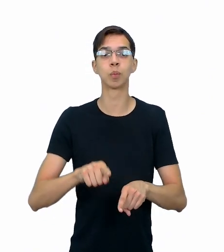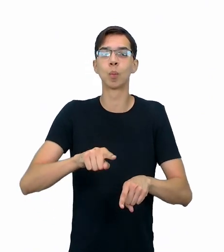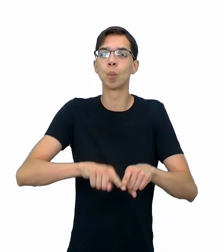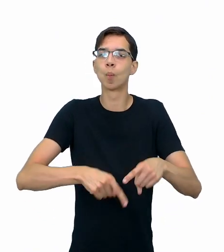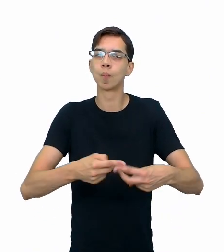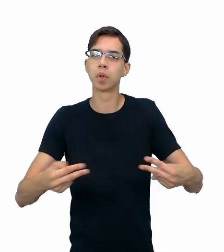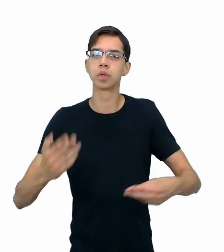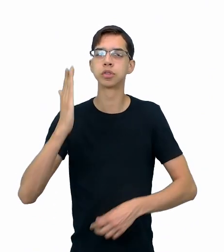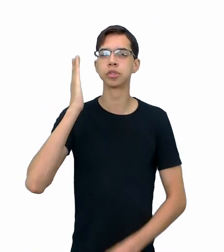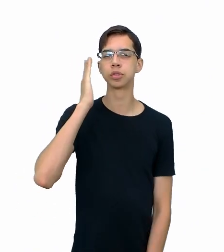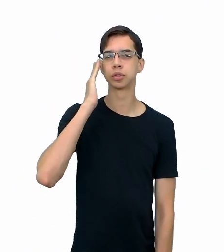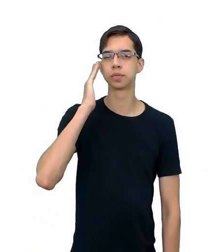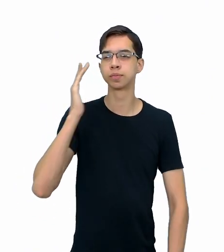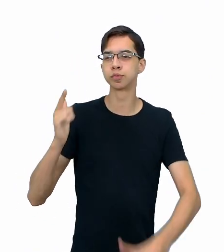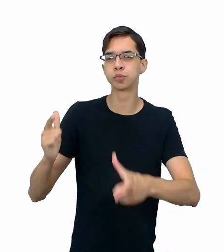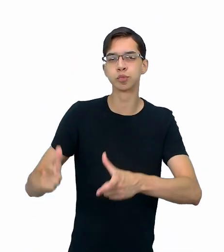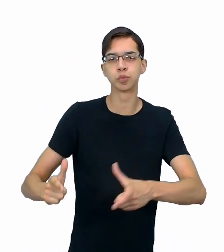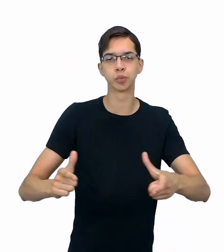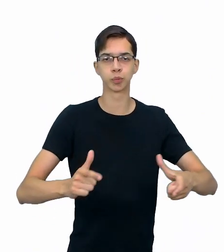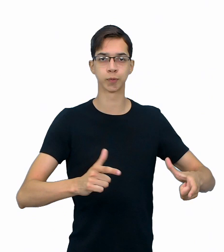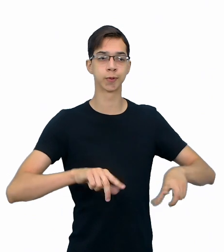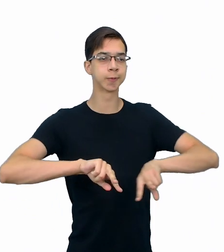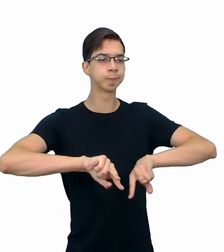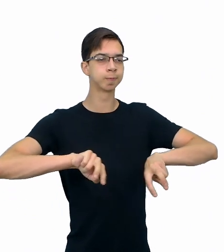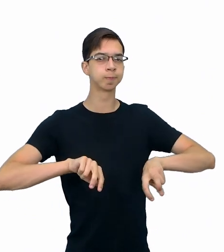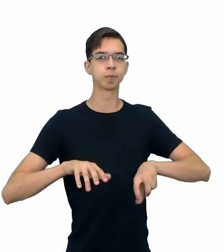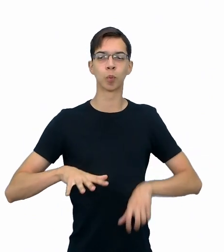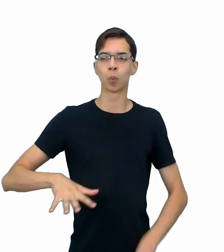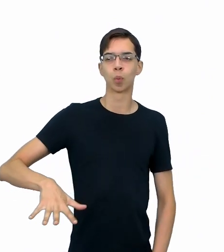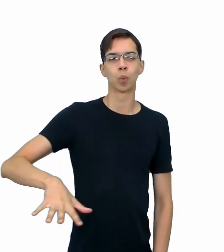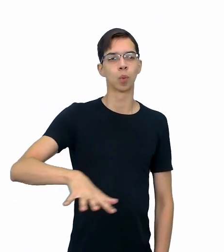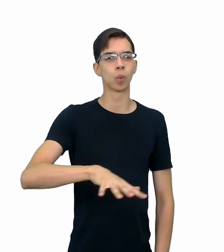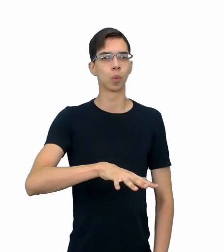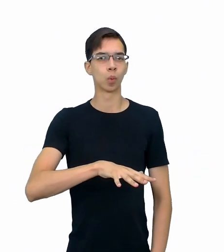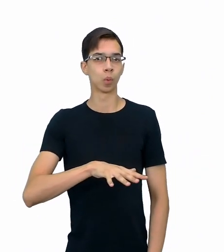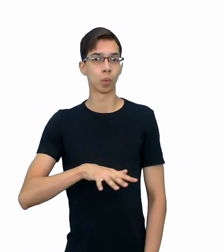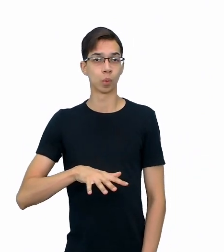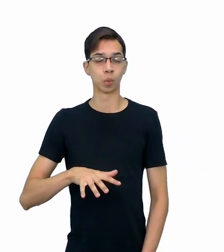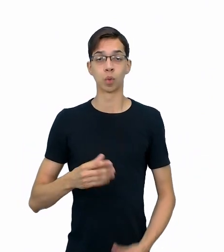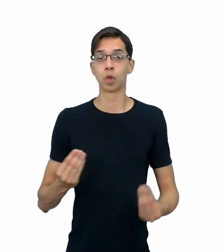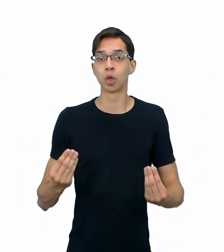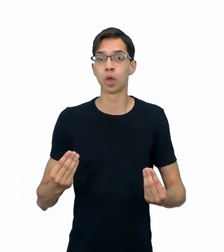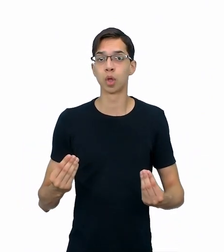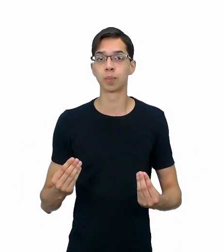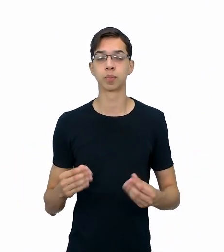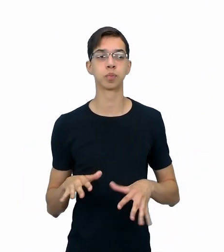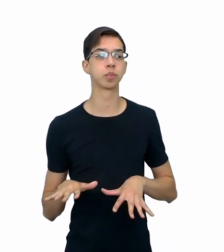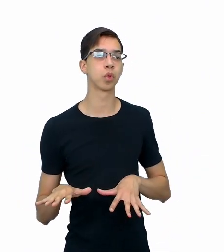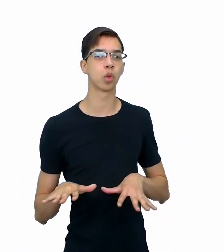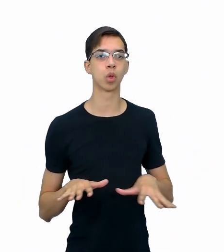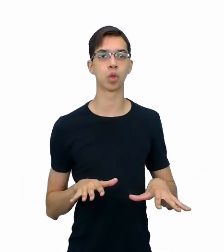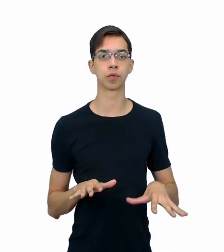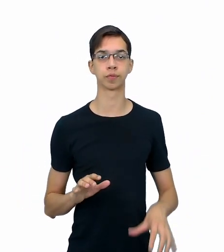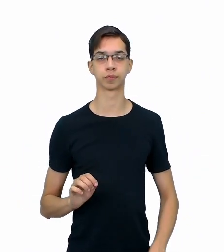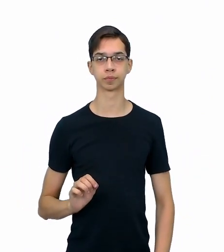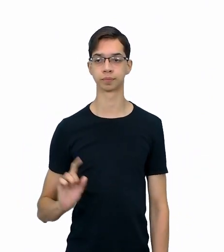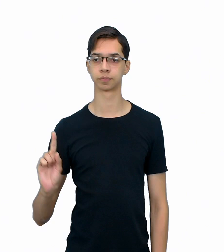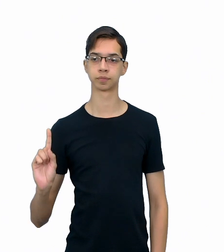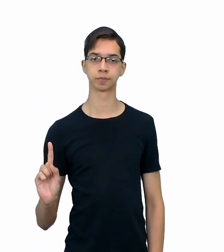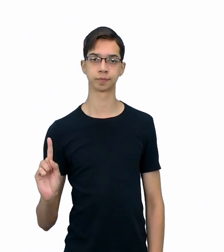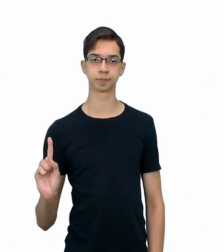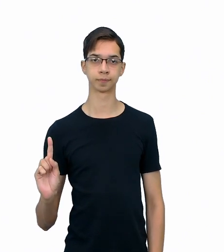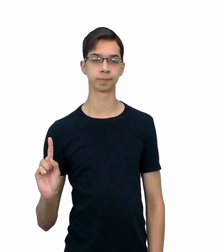Também explorar a movimentação no espaço, trazer indicações de como chegar a um determinado ponto, em